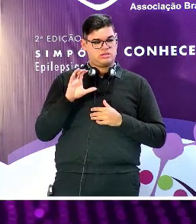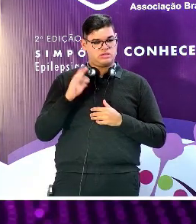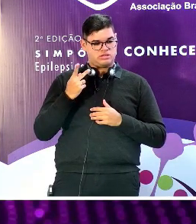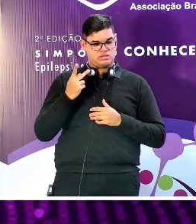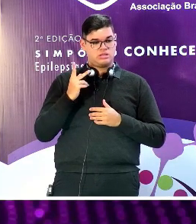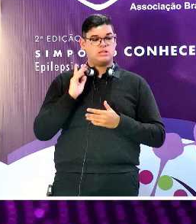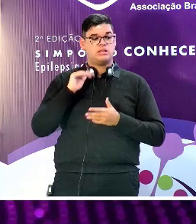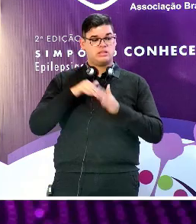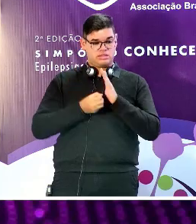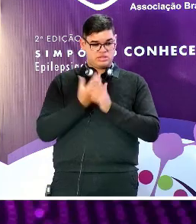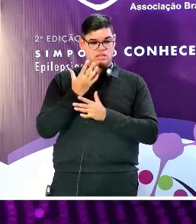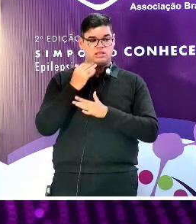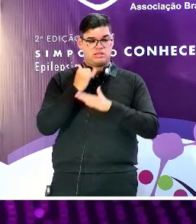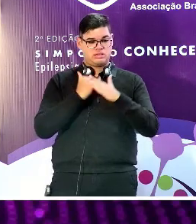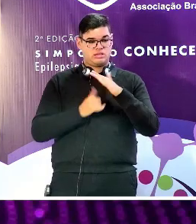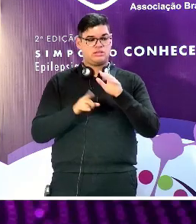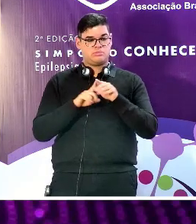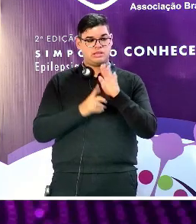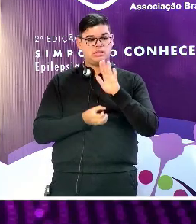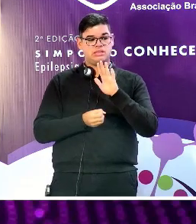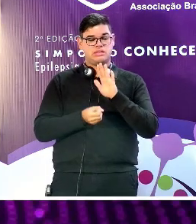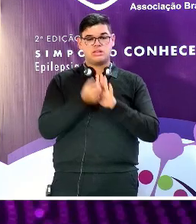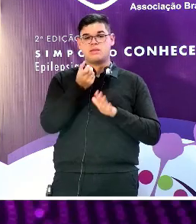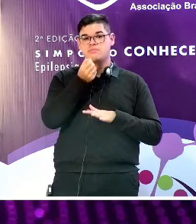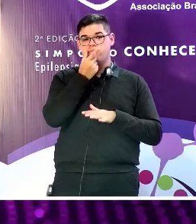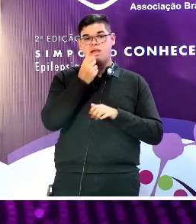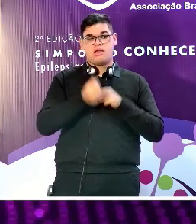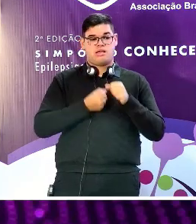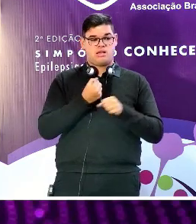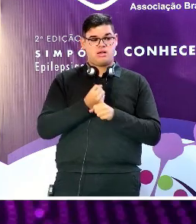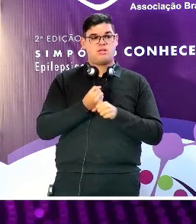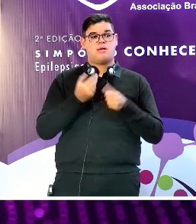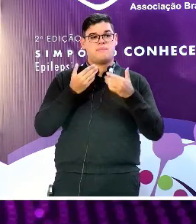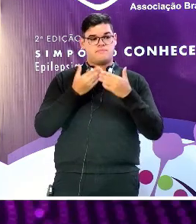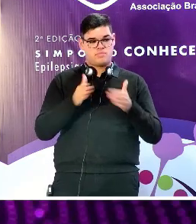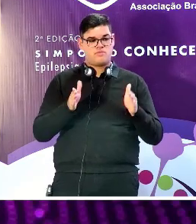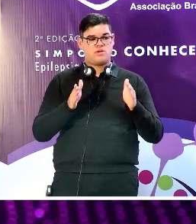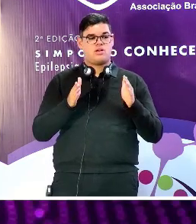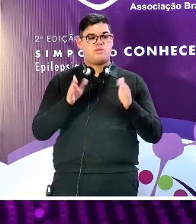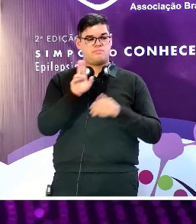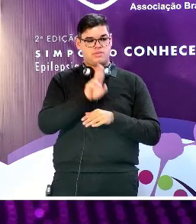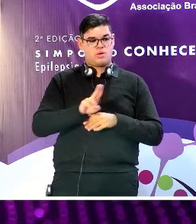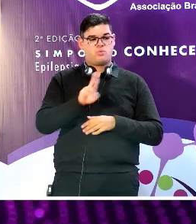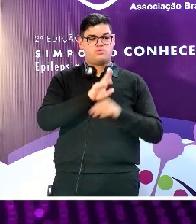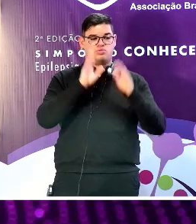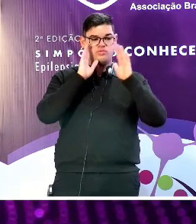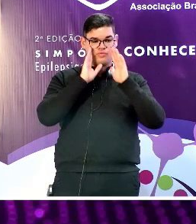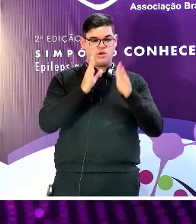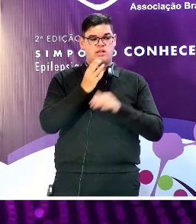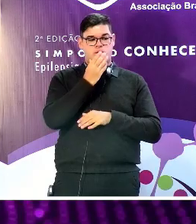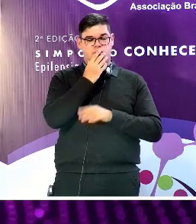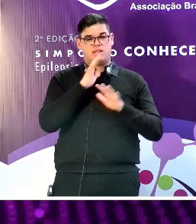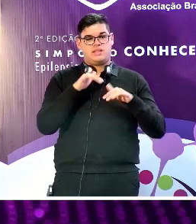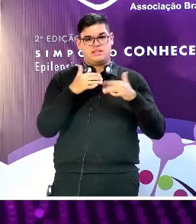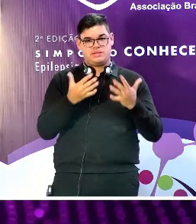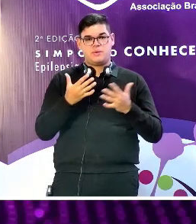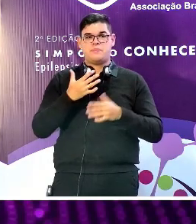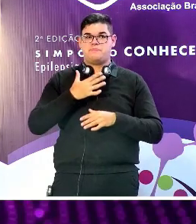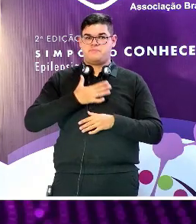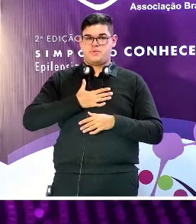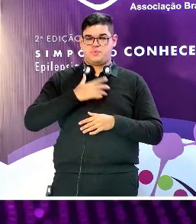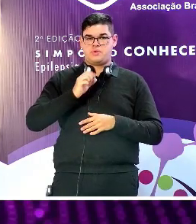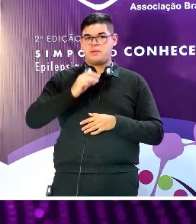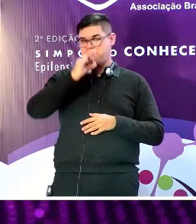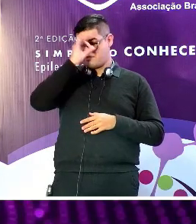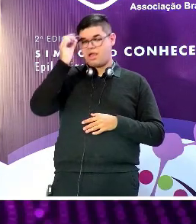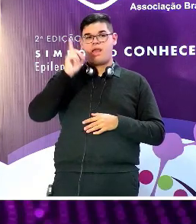e criei um medicamento que está sendo aprovado esse ano para uso em cachorros. Então, os meus pacientes esse ano